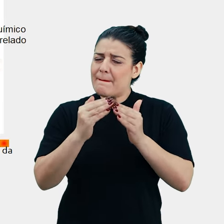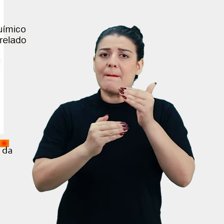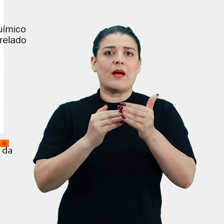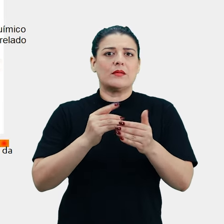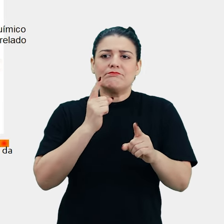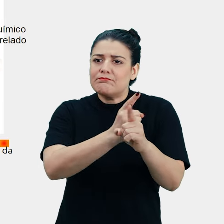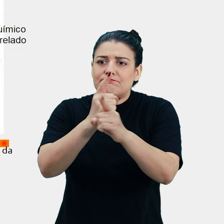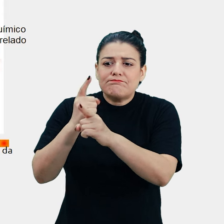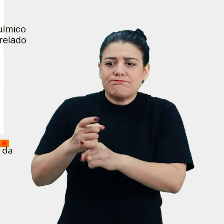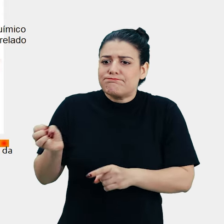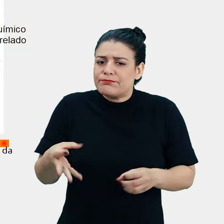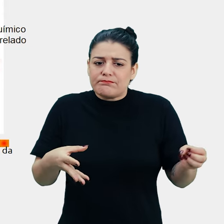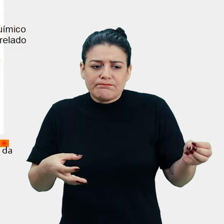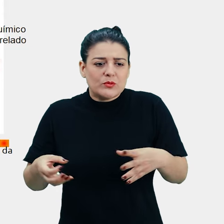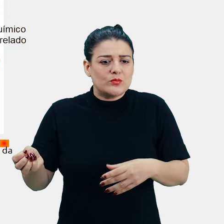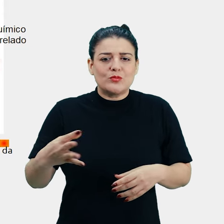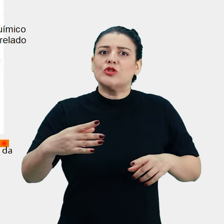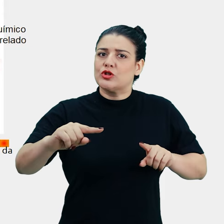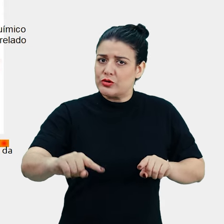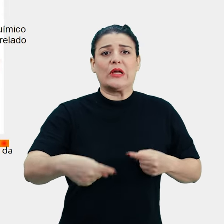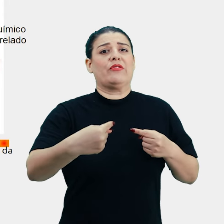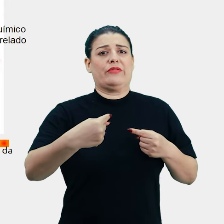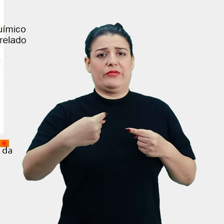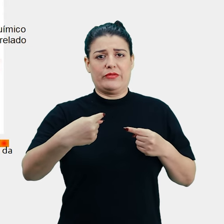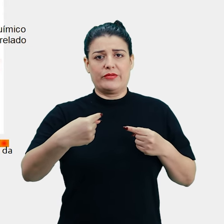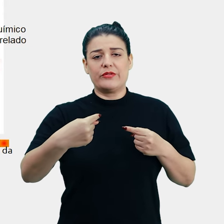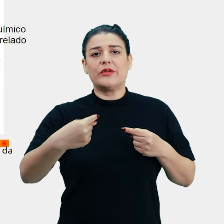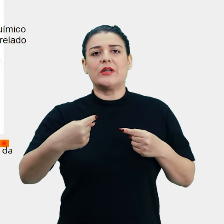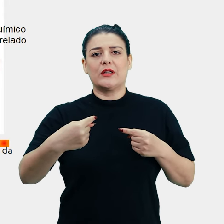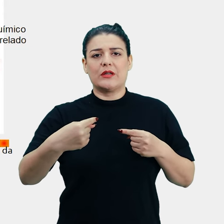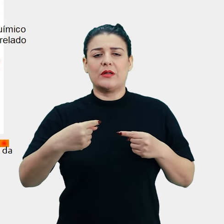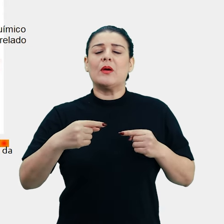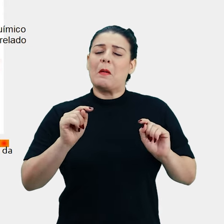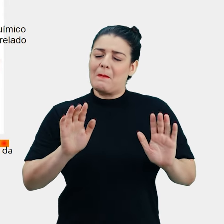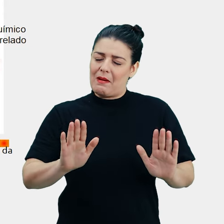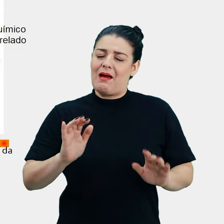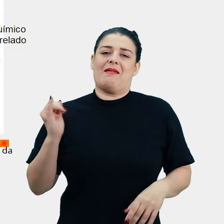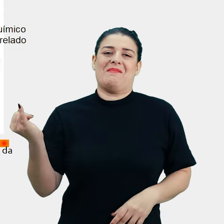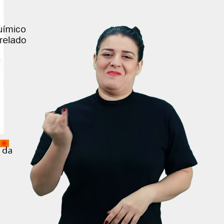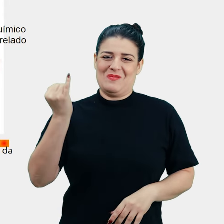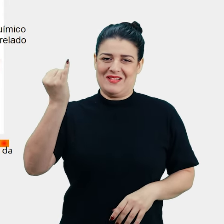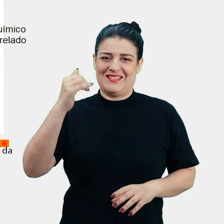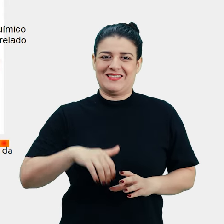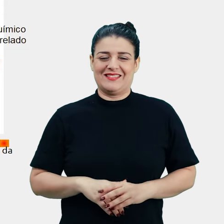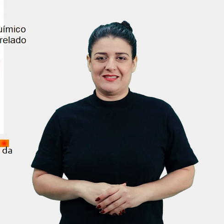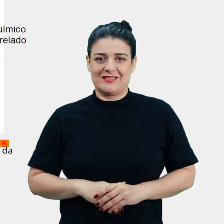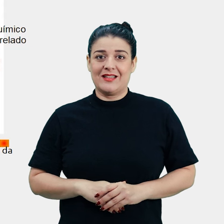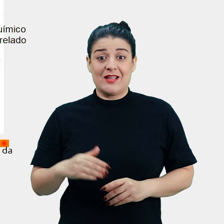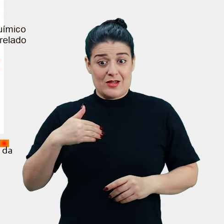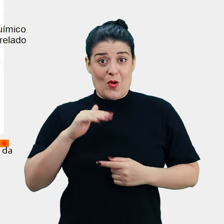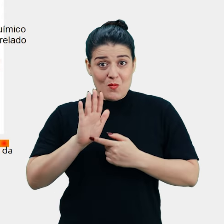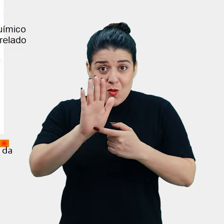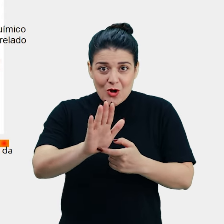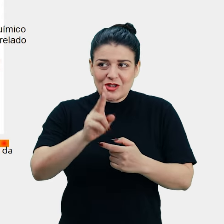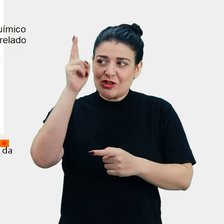caixinha de surpresas, né? Uma área desafiadora, mas de tanta importância, né? E eu trago aqui para vocês relatos